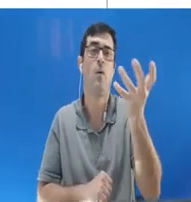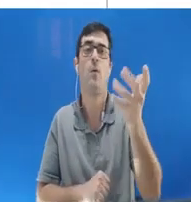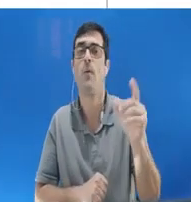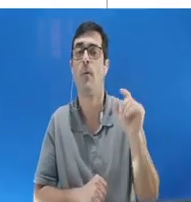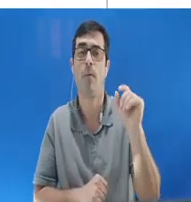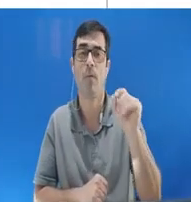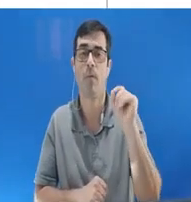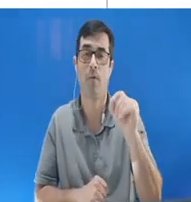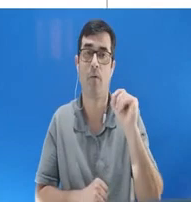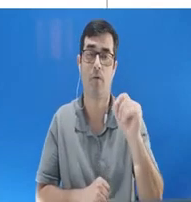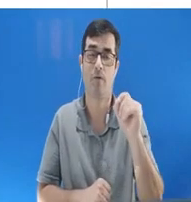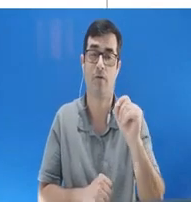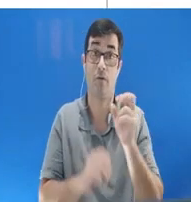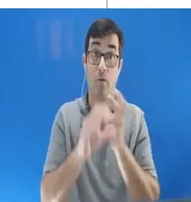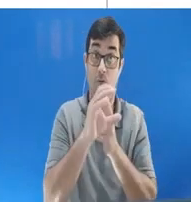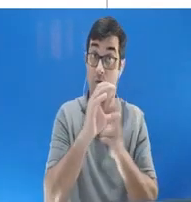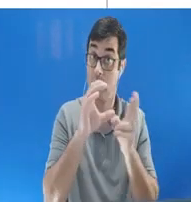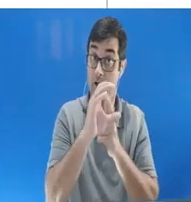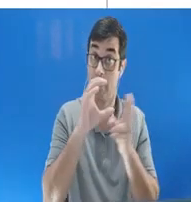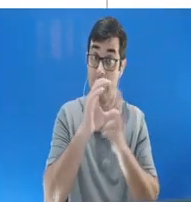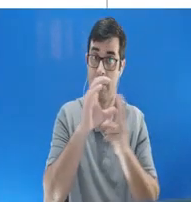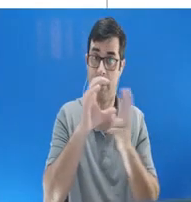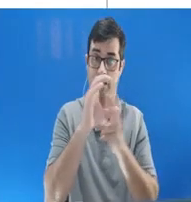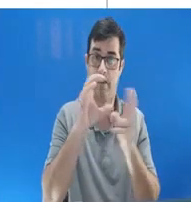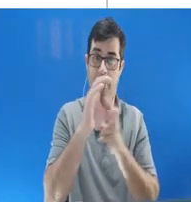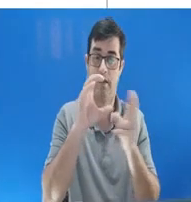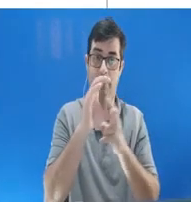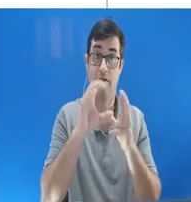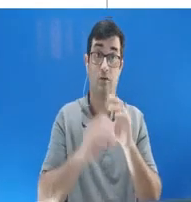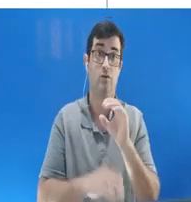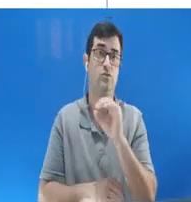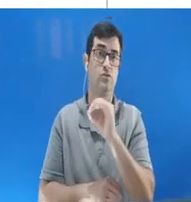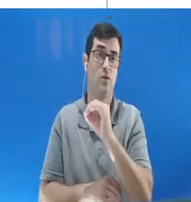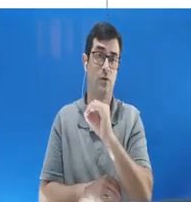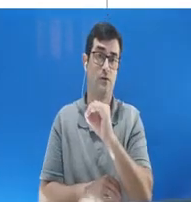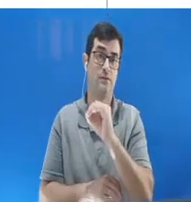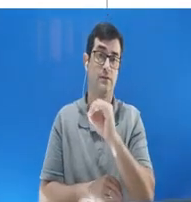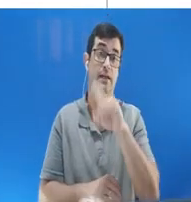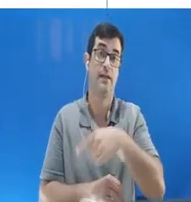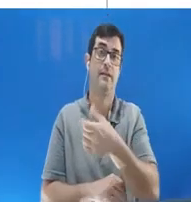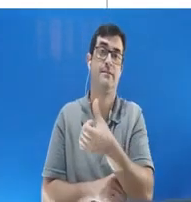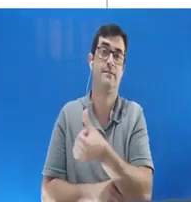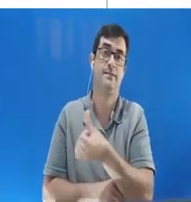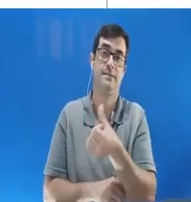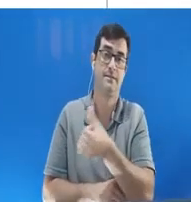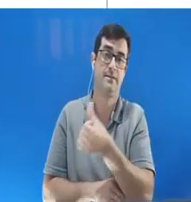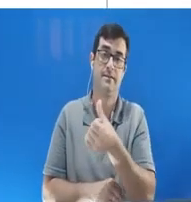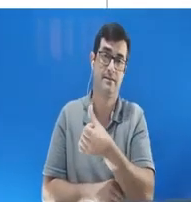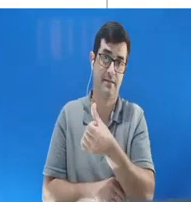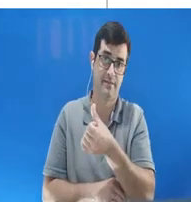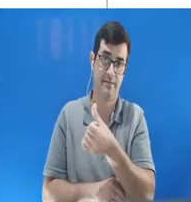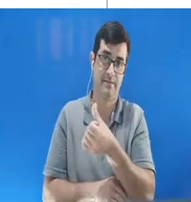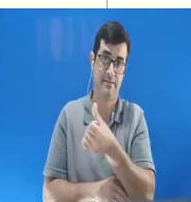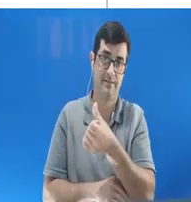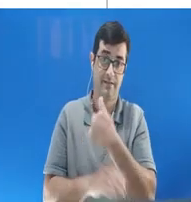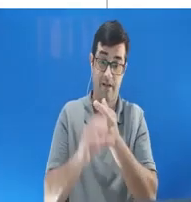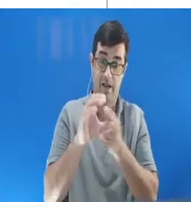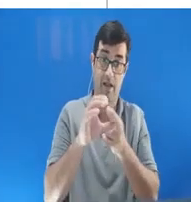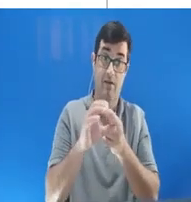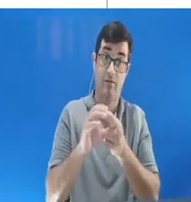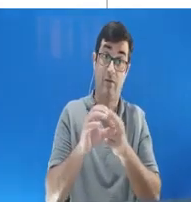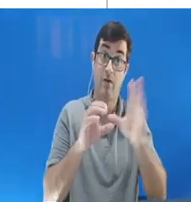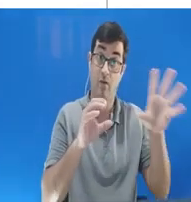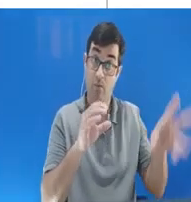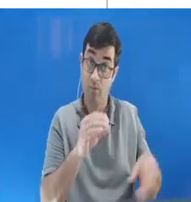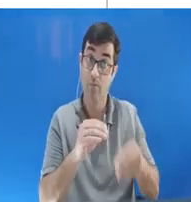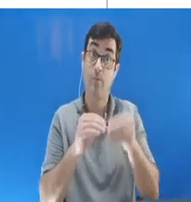Ó? O raio do átomo de oxigênio é 66 picômetros. E